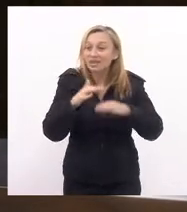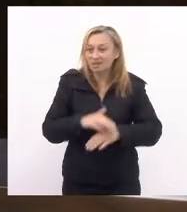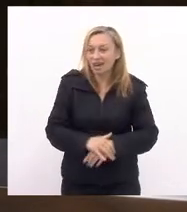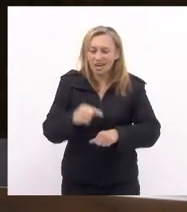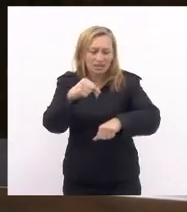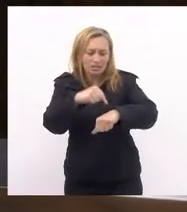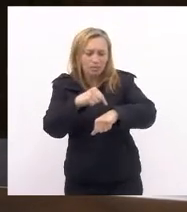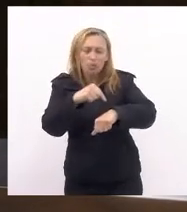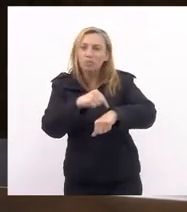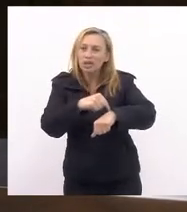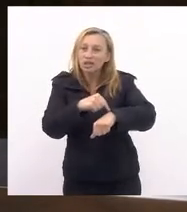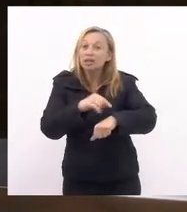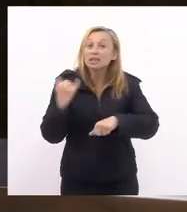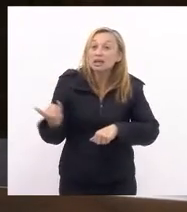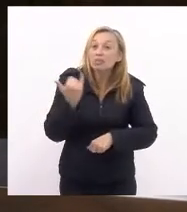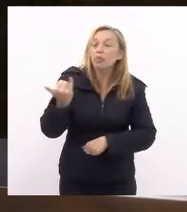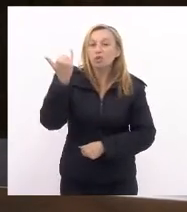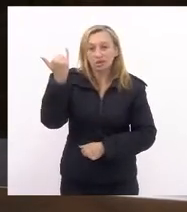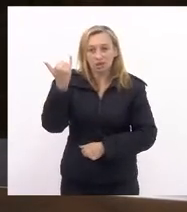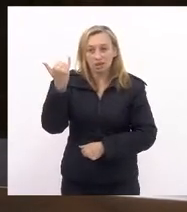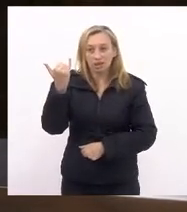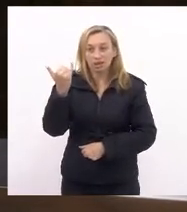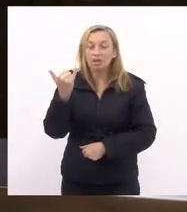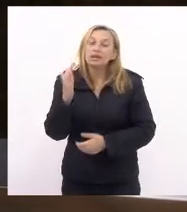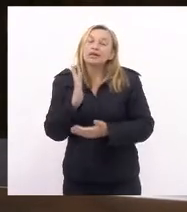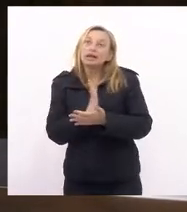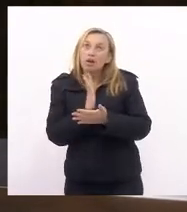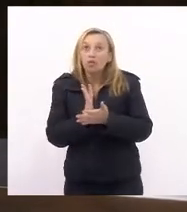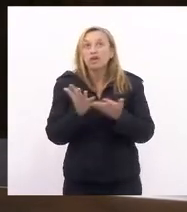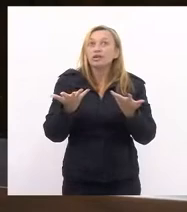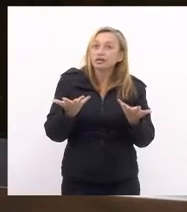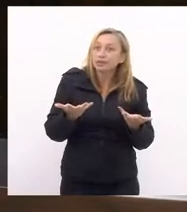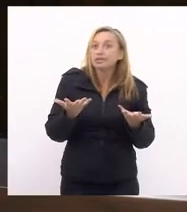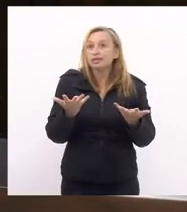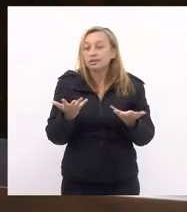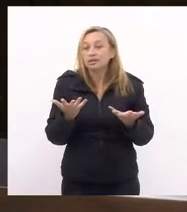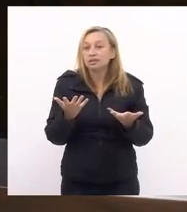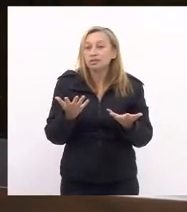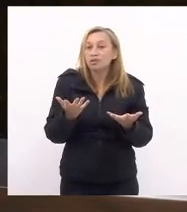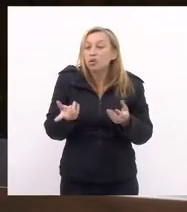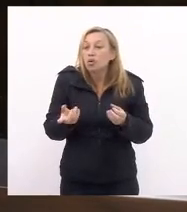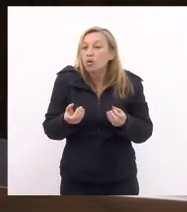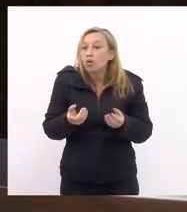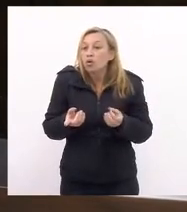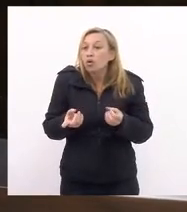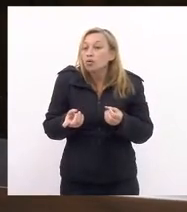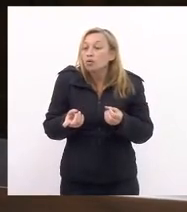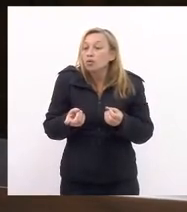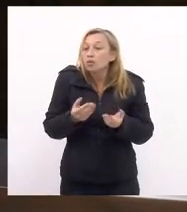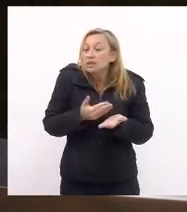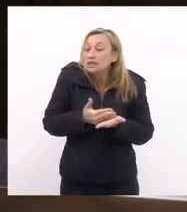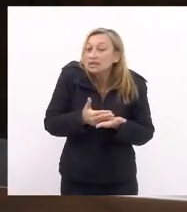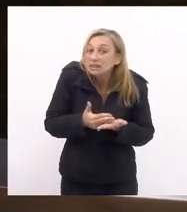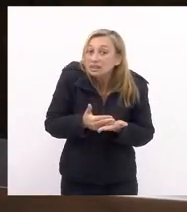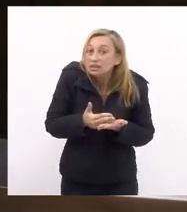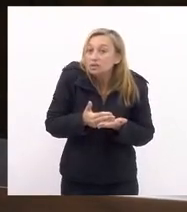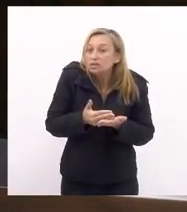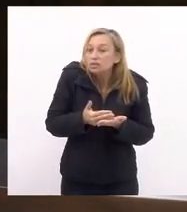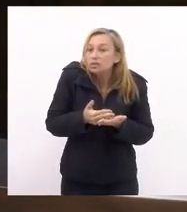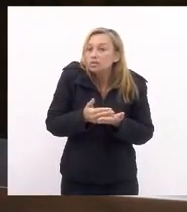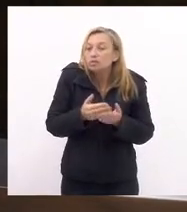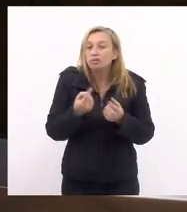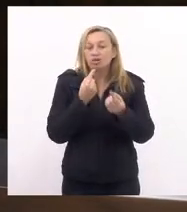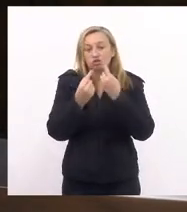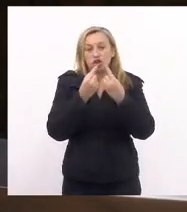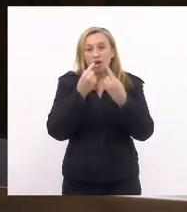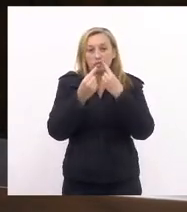esse momento importante, que talvez seja um reinício de abertura para o